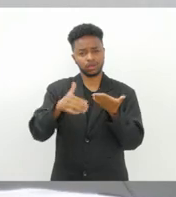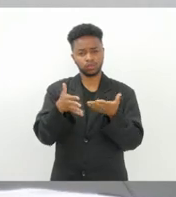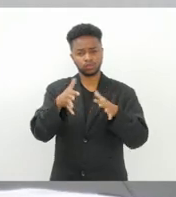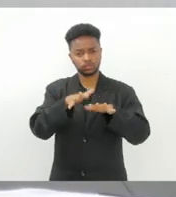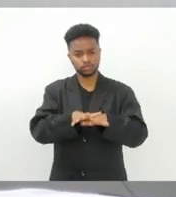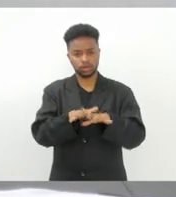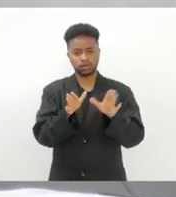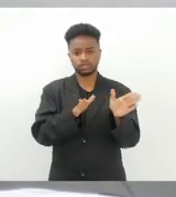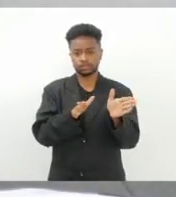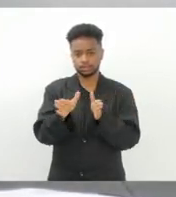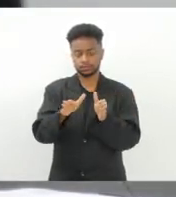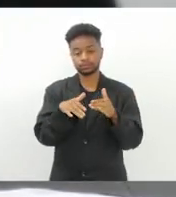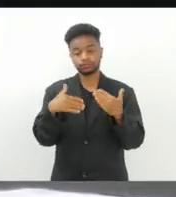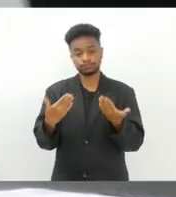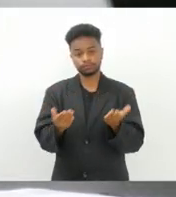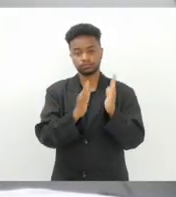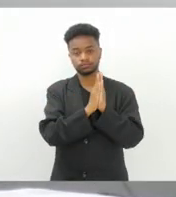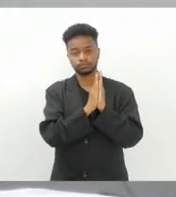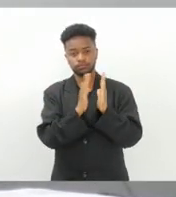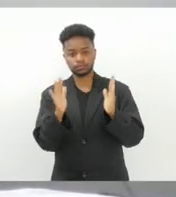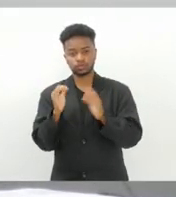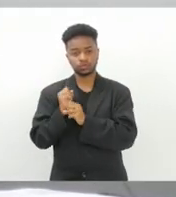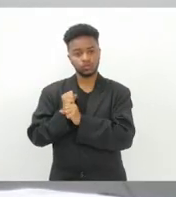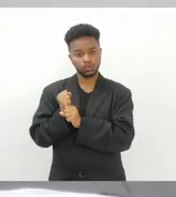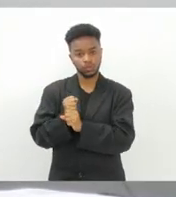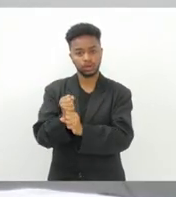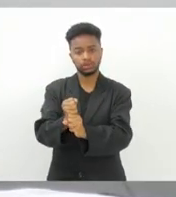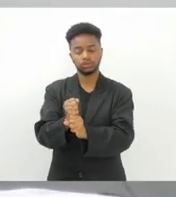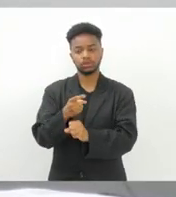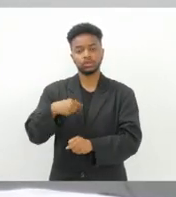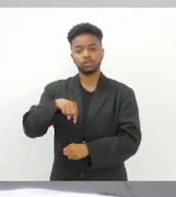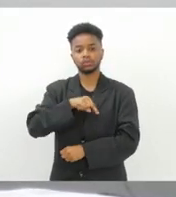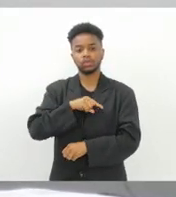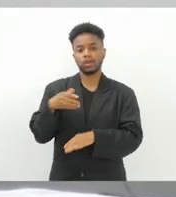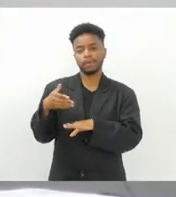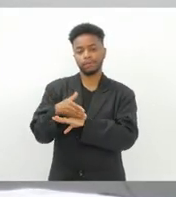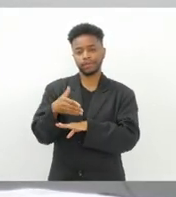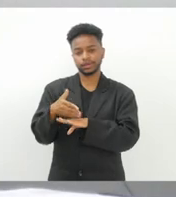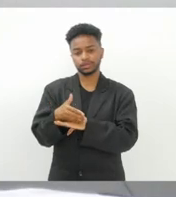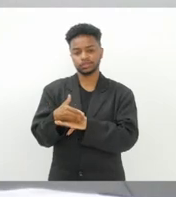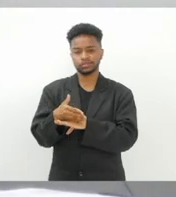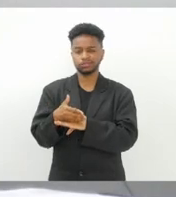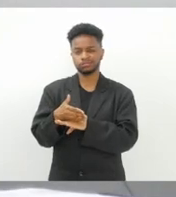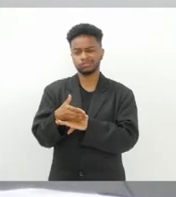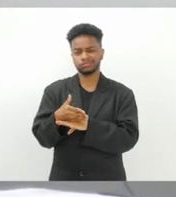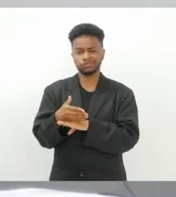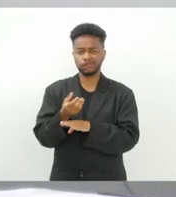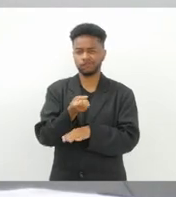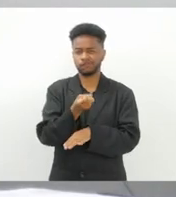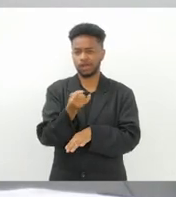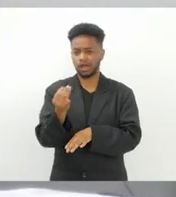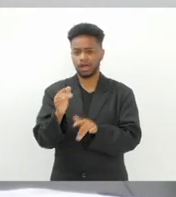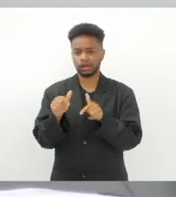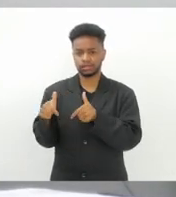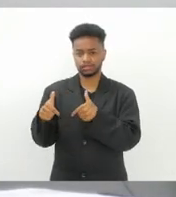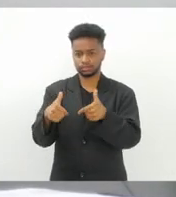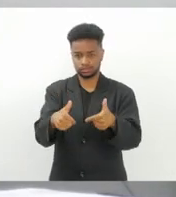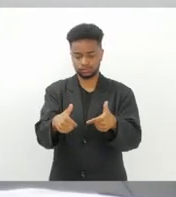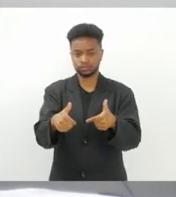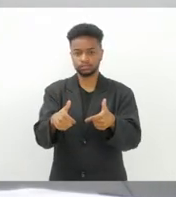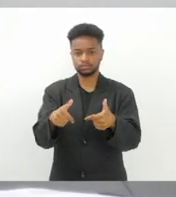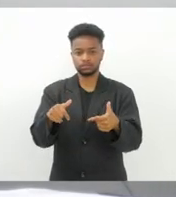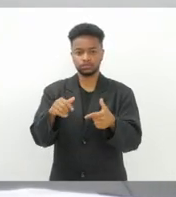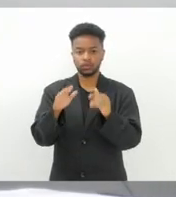Então, ao longo desses anos, nós participamos, talvez, de algumas dezenas de ações